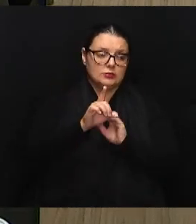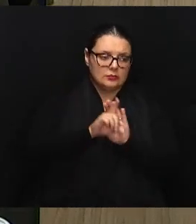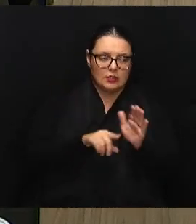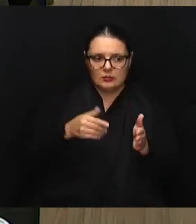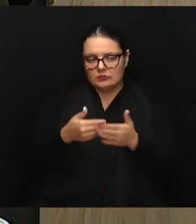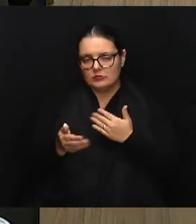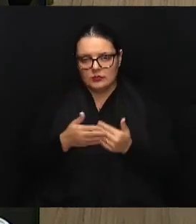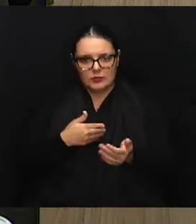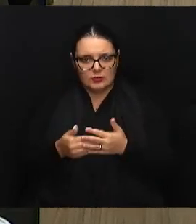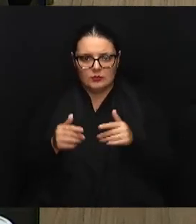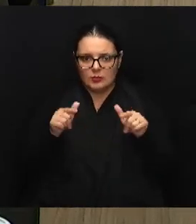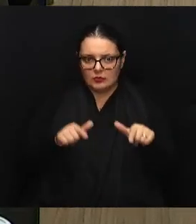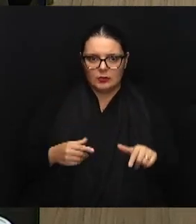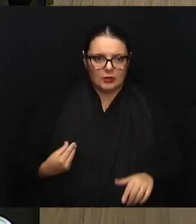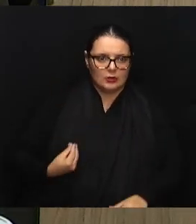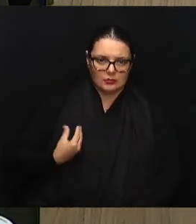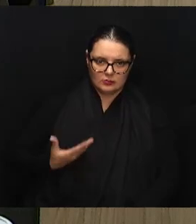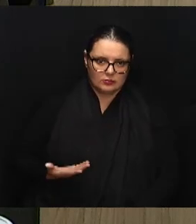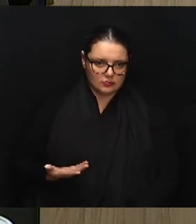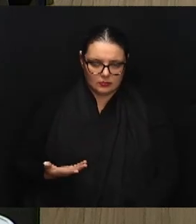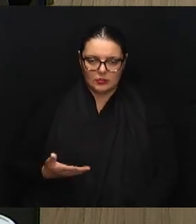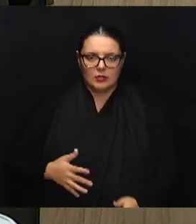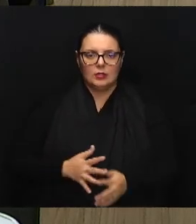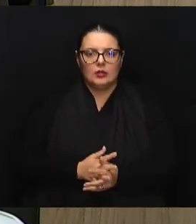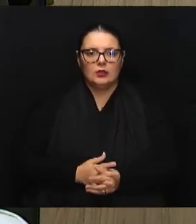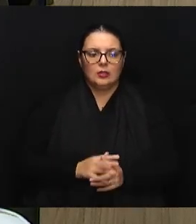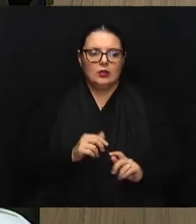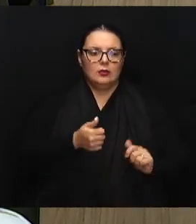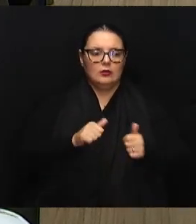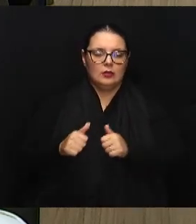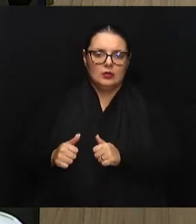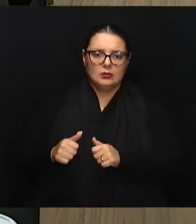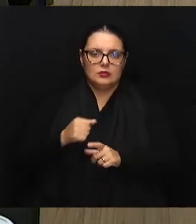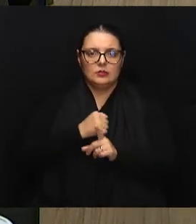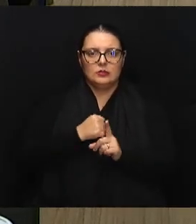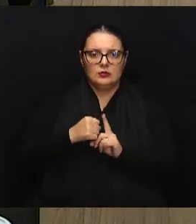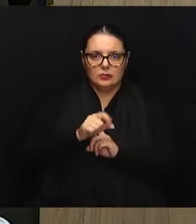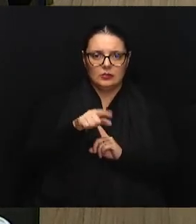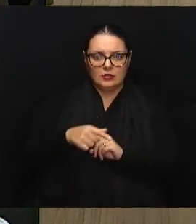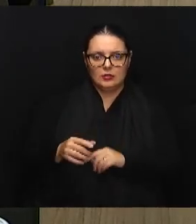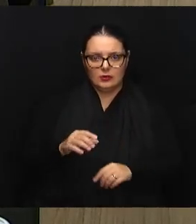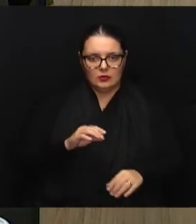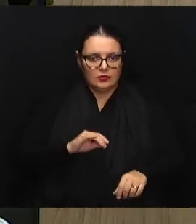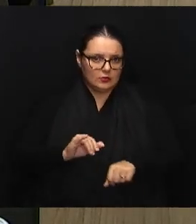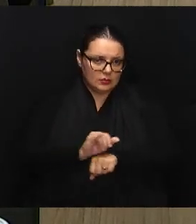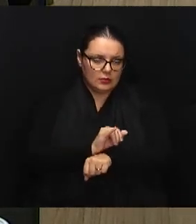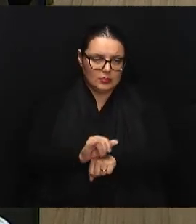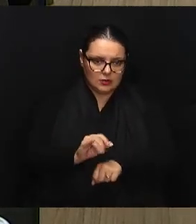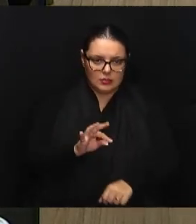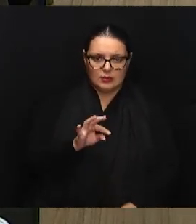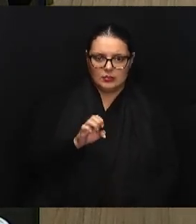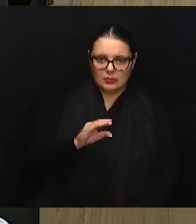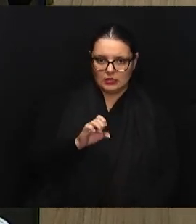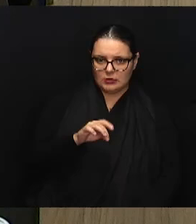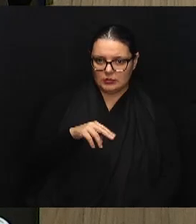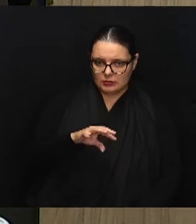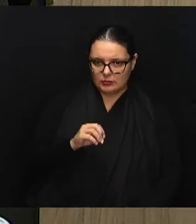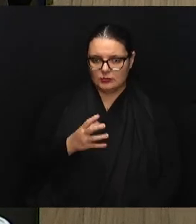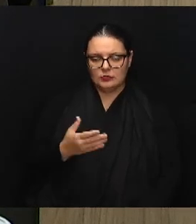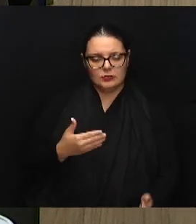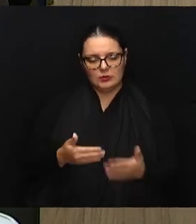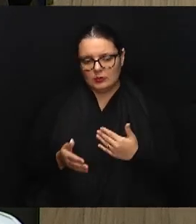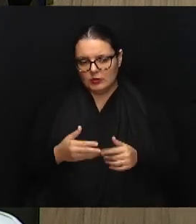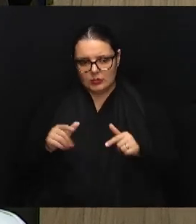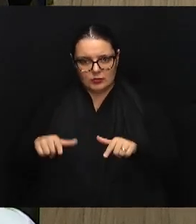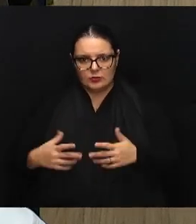direitos, independente de onde ele estiver. A avaliação social é um instrumental técnico que a gente usa independente do local